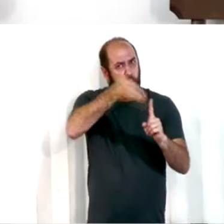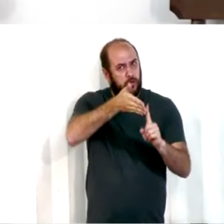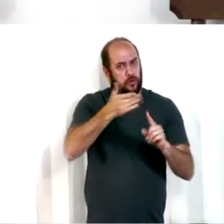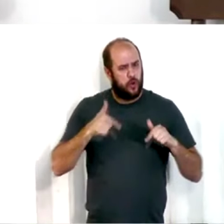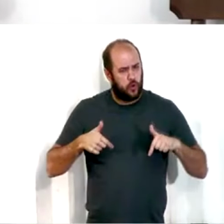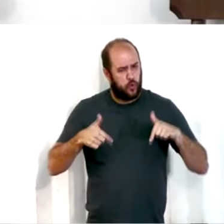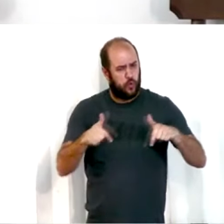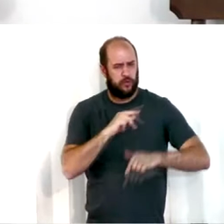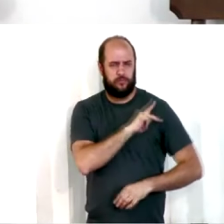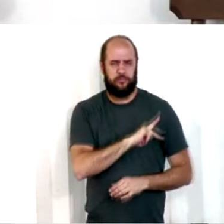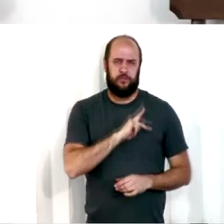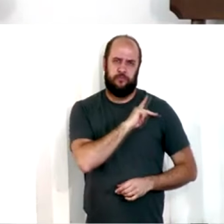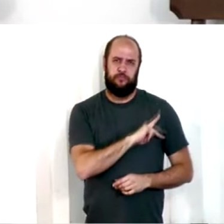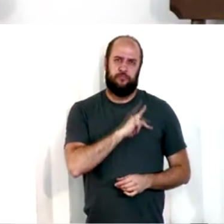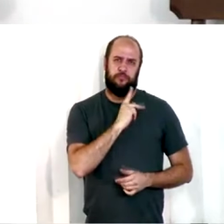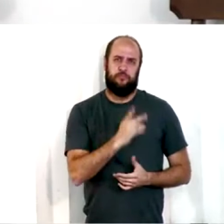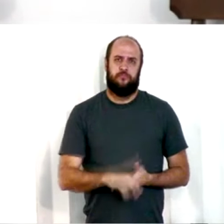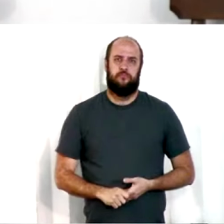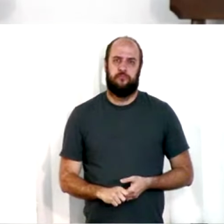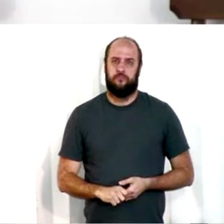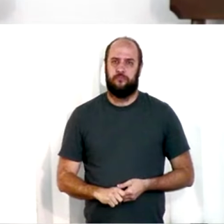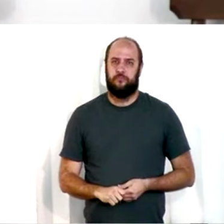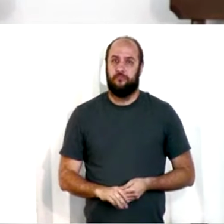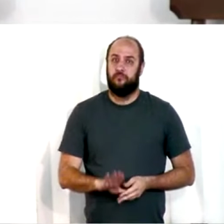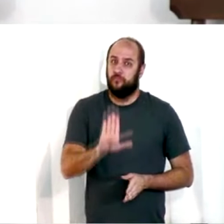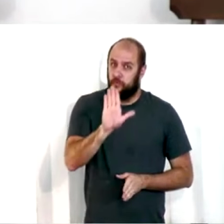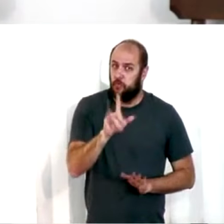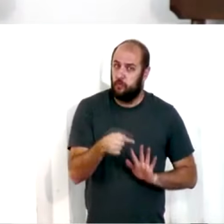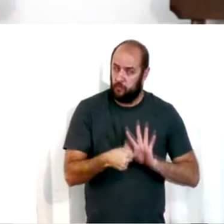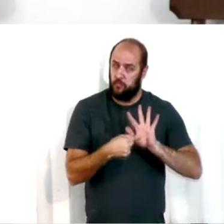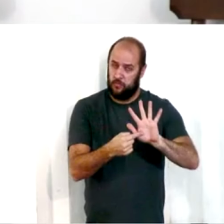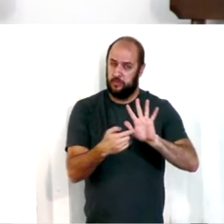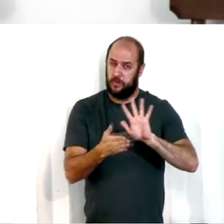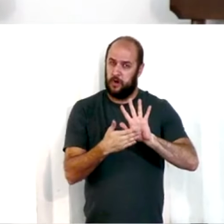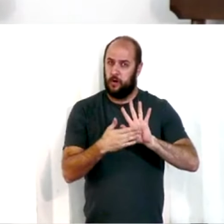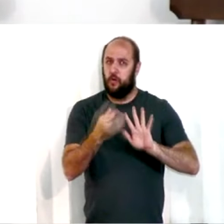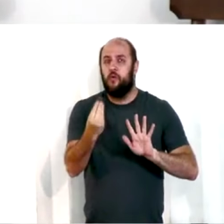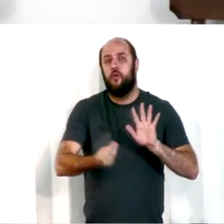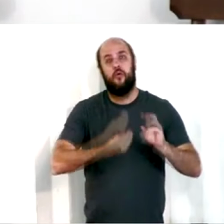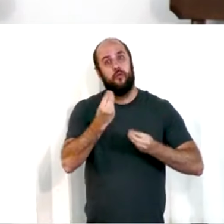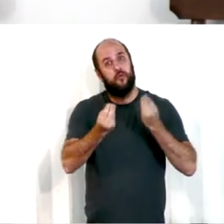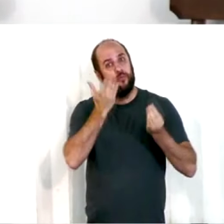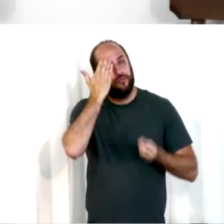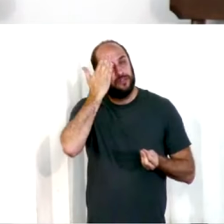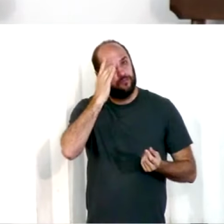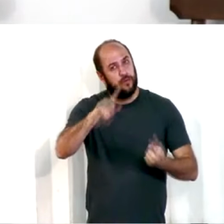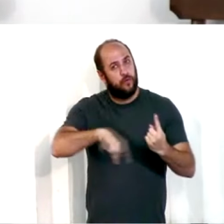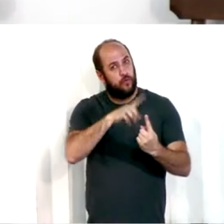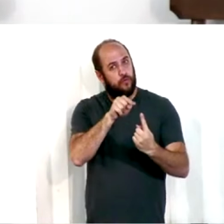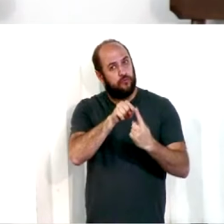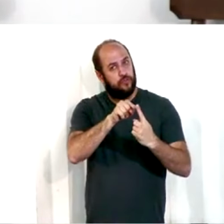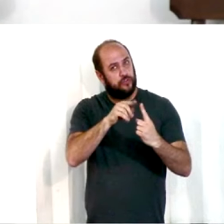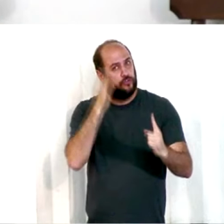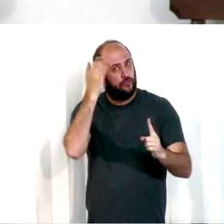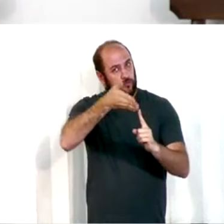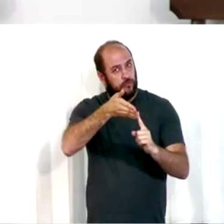de Paulo? Eu quero mostrar para vocês no texto como é que a gente pode saber que a mensagem central dele é a luta de